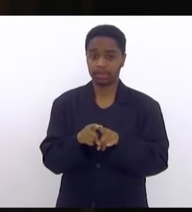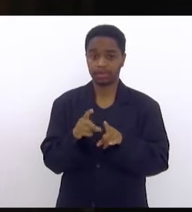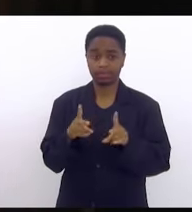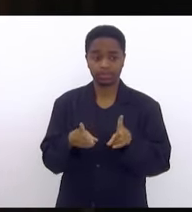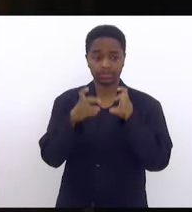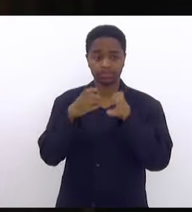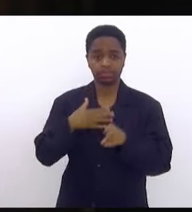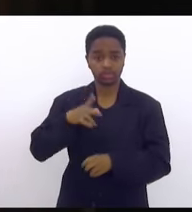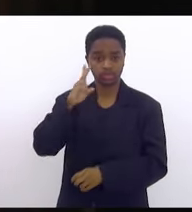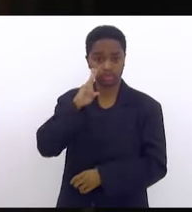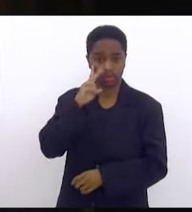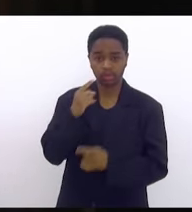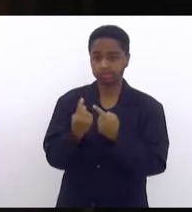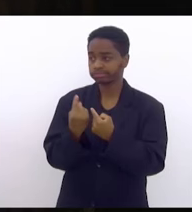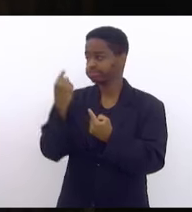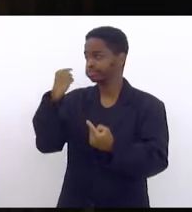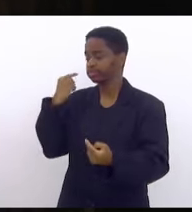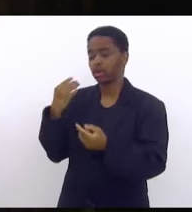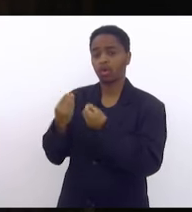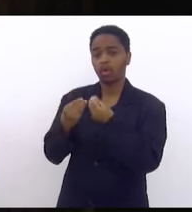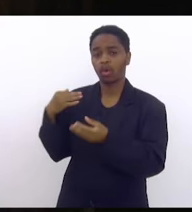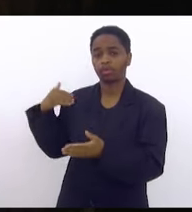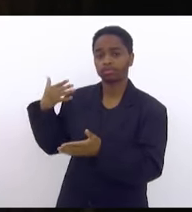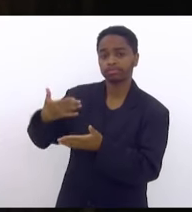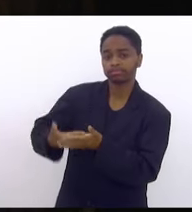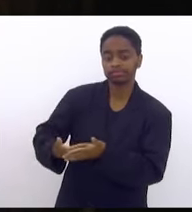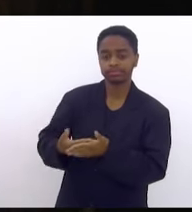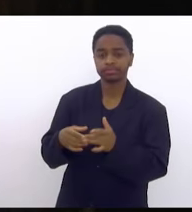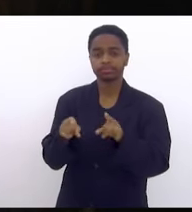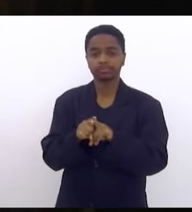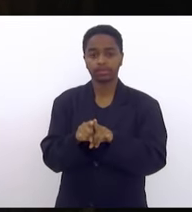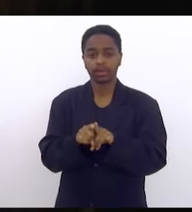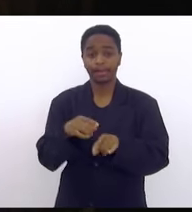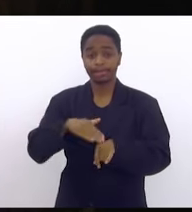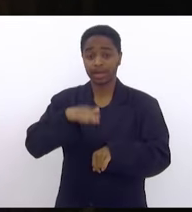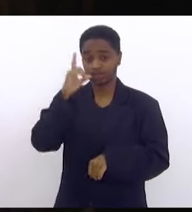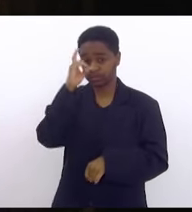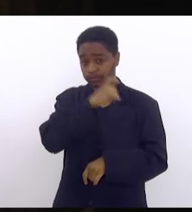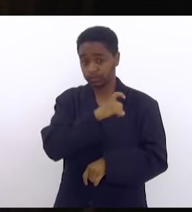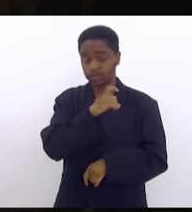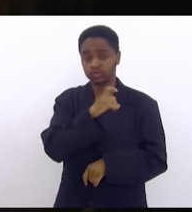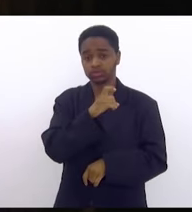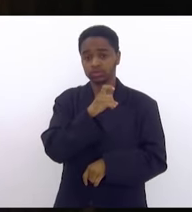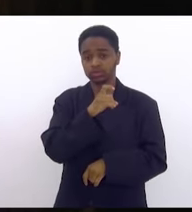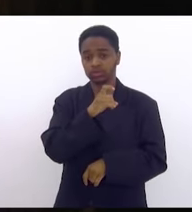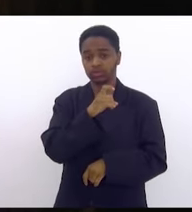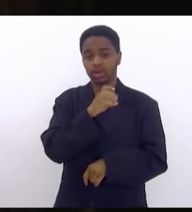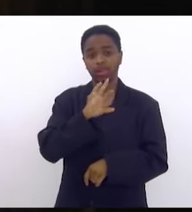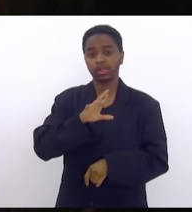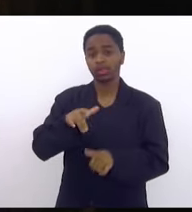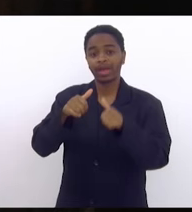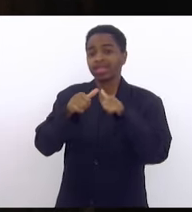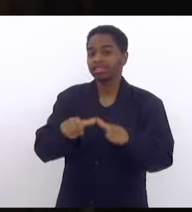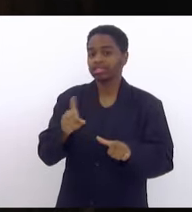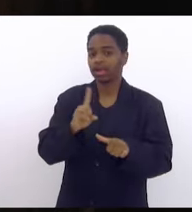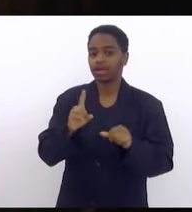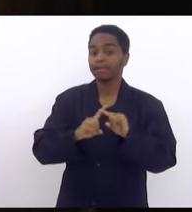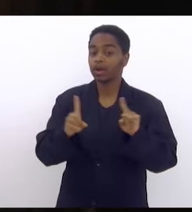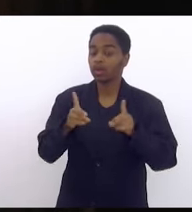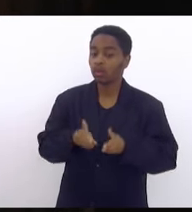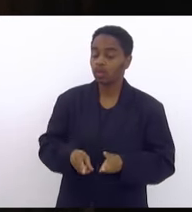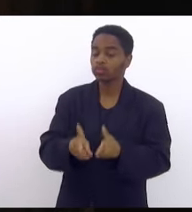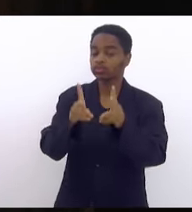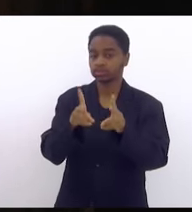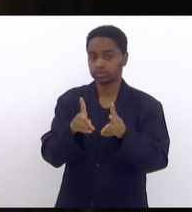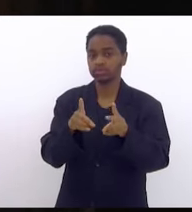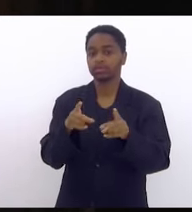olhar para trás, de onde eu vim e quem eu me tornei hoje. O mais difícil não é estar, mas é se manter onde está.